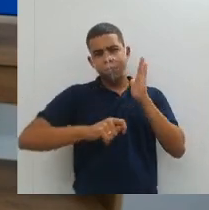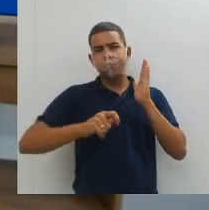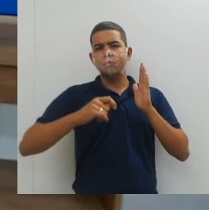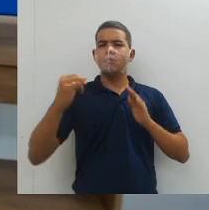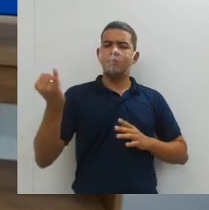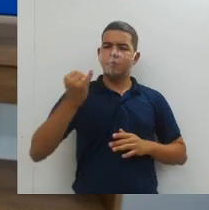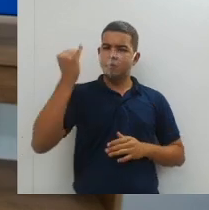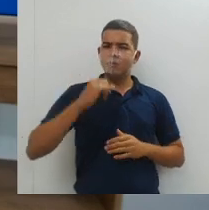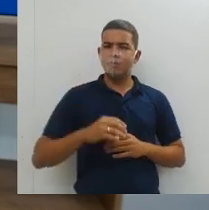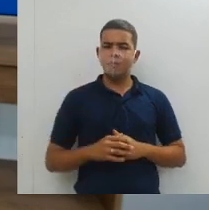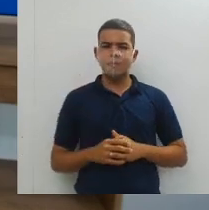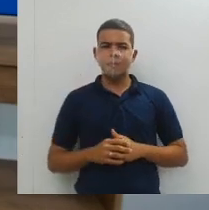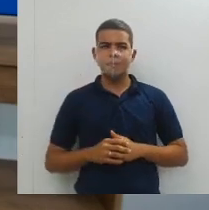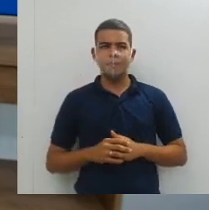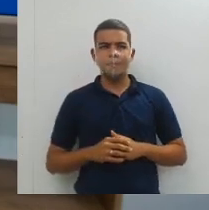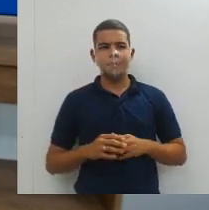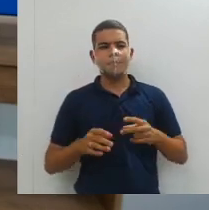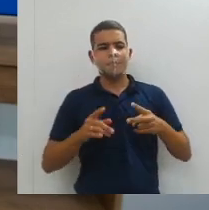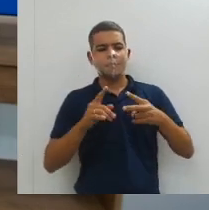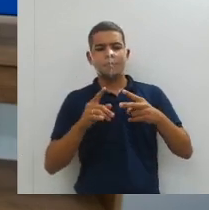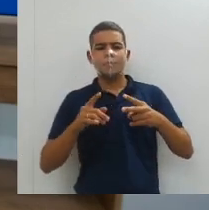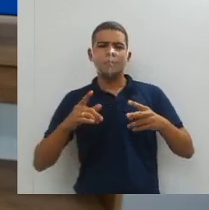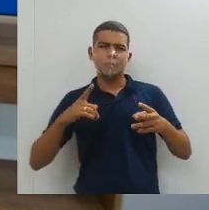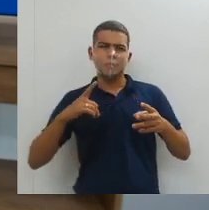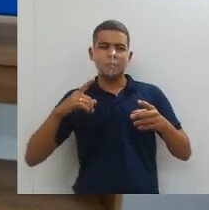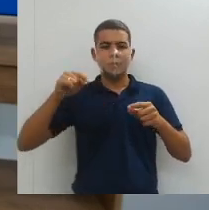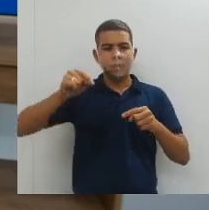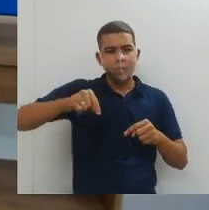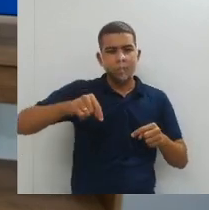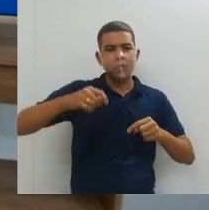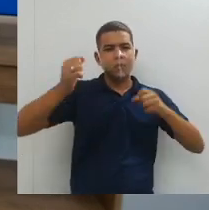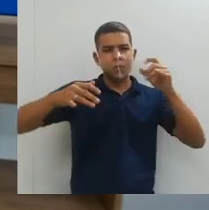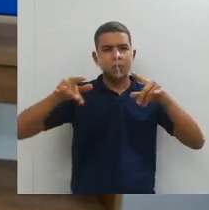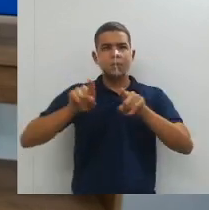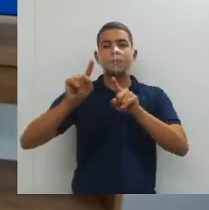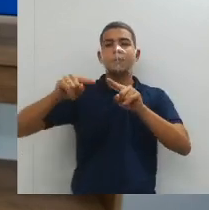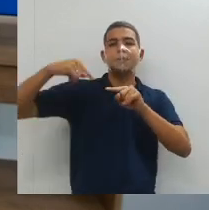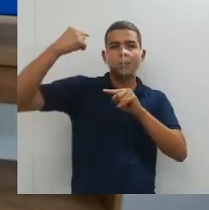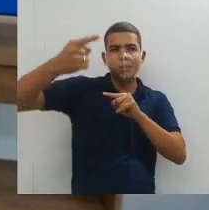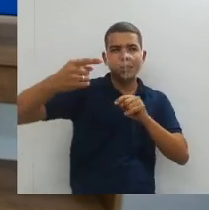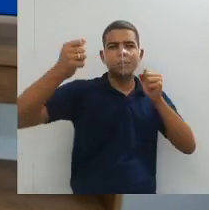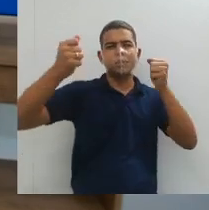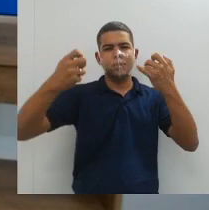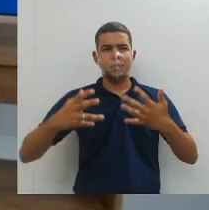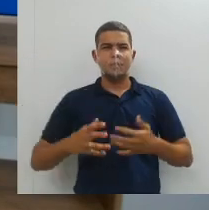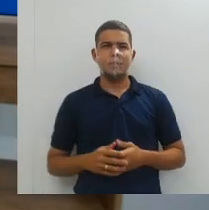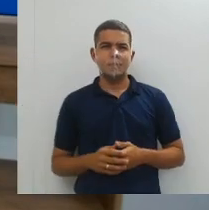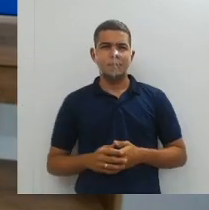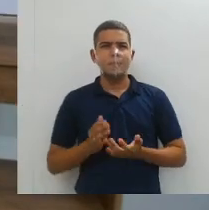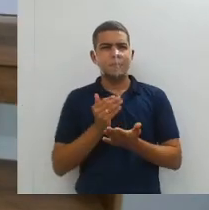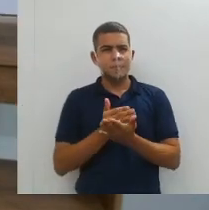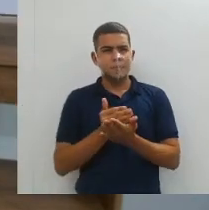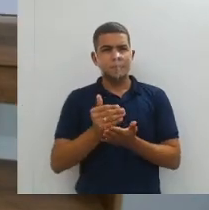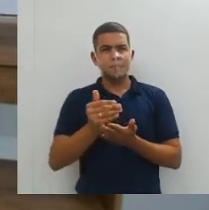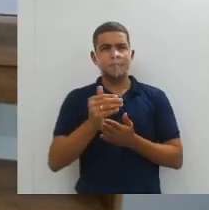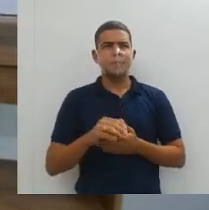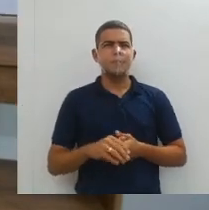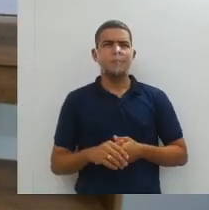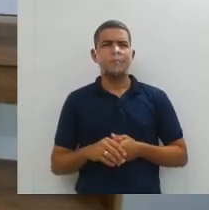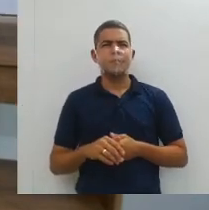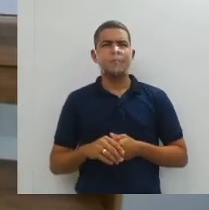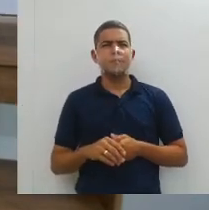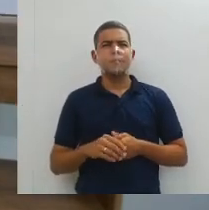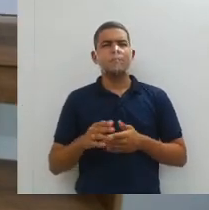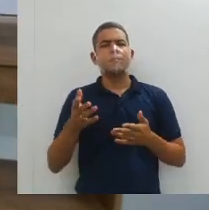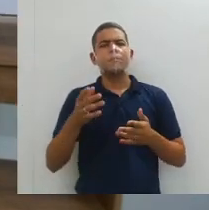tentar trabalhar em 2 momentos, na aula de hoje e numa próxima aula, tá bem? Então vamos começar.